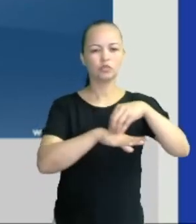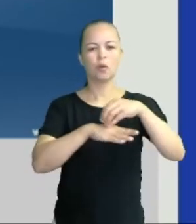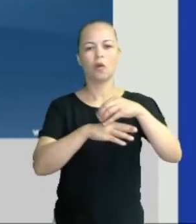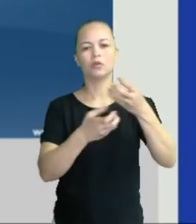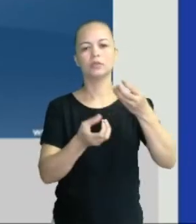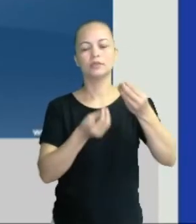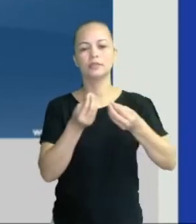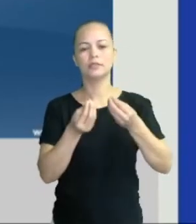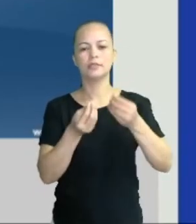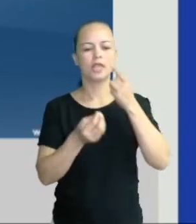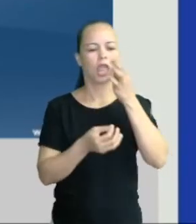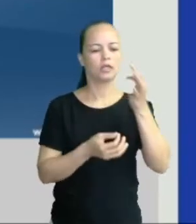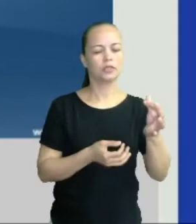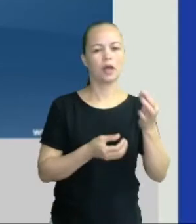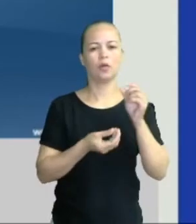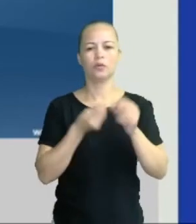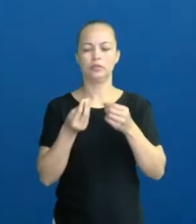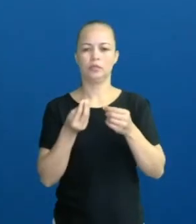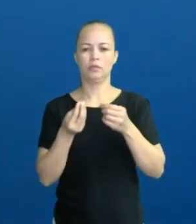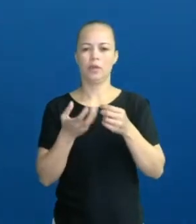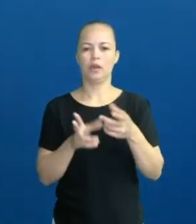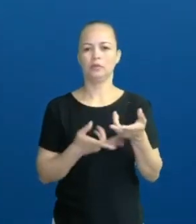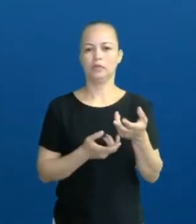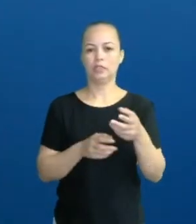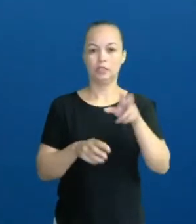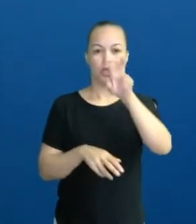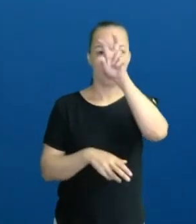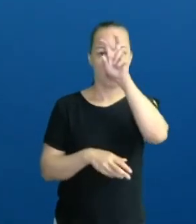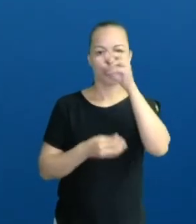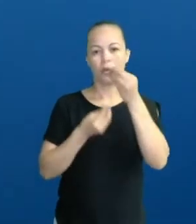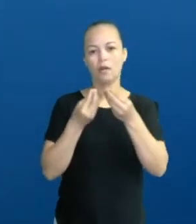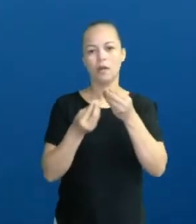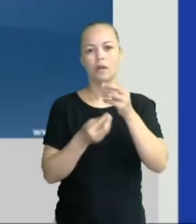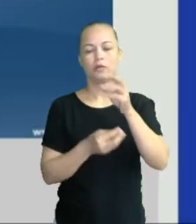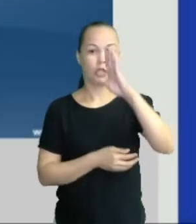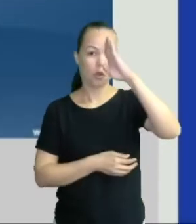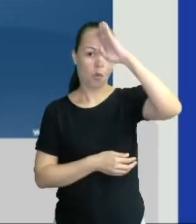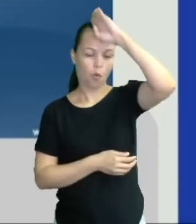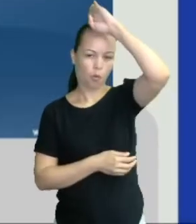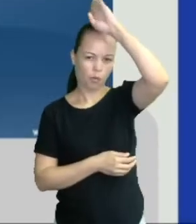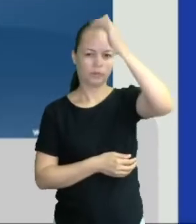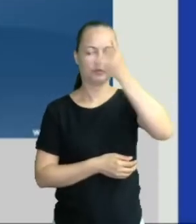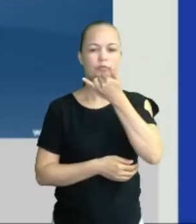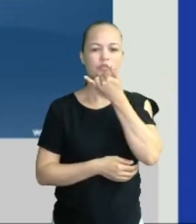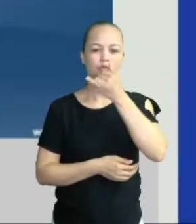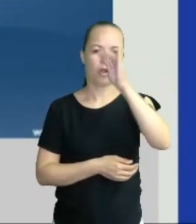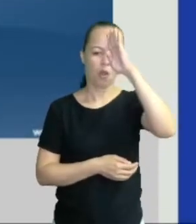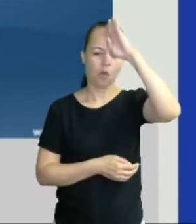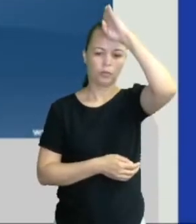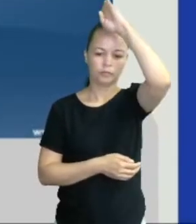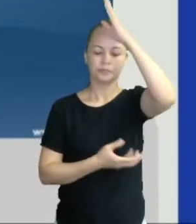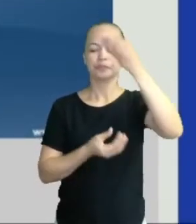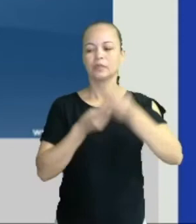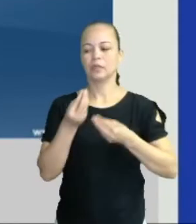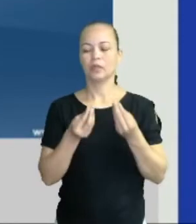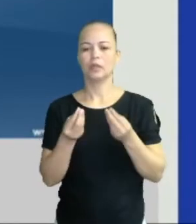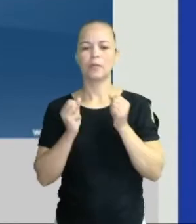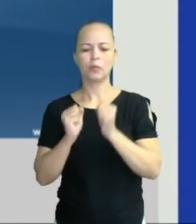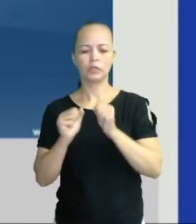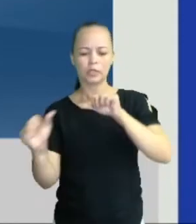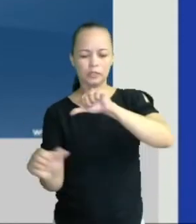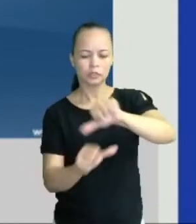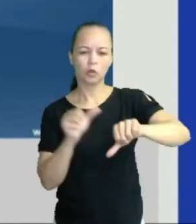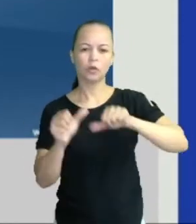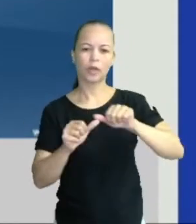Roma, né? E aí, como eu tinha dito, dá origem ao nome salário. E por último ali, ó, o sal podia ser trocado pelos mais